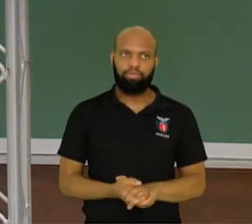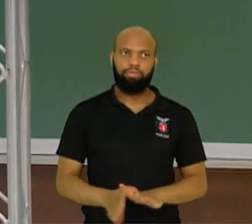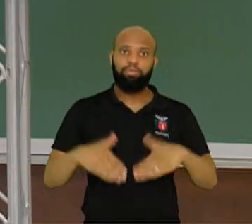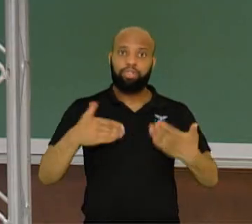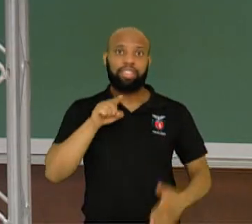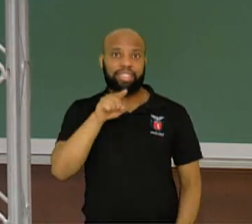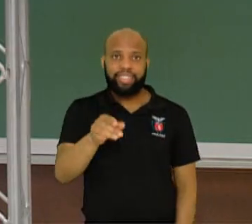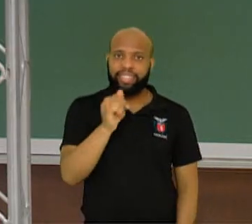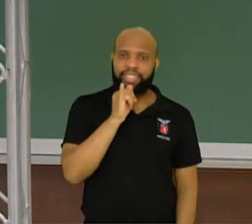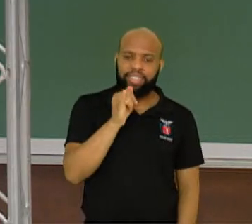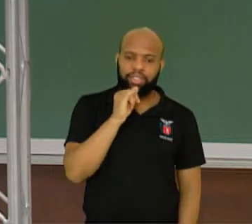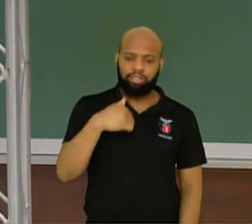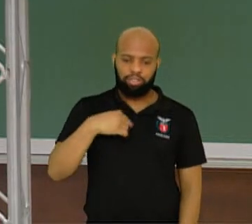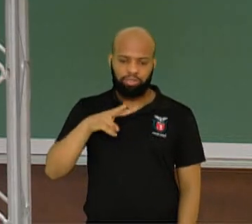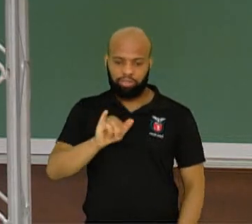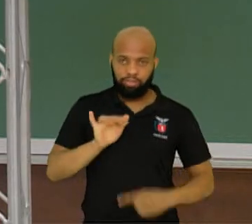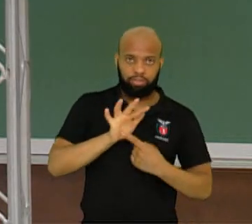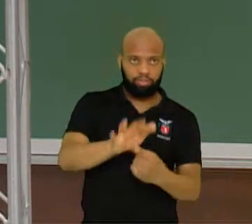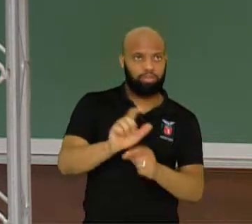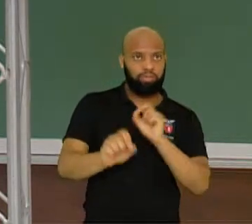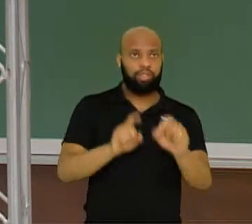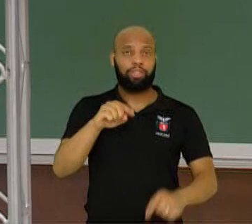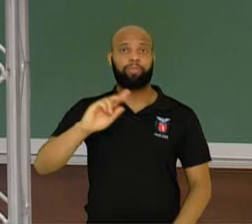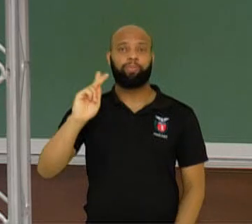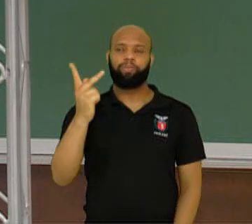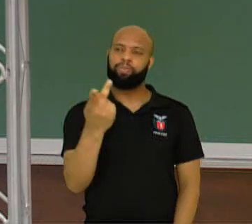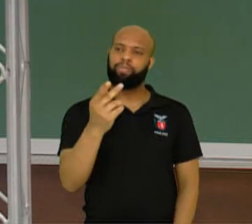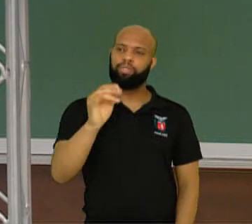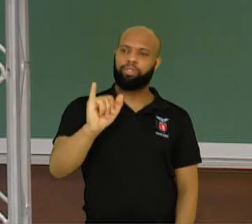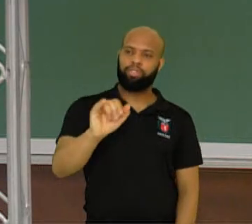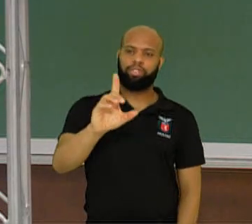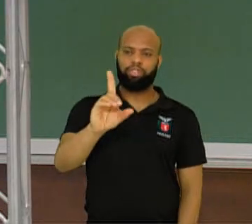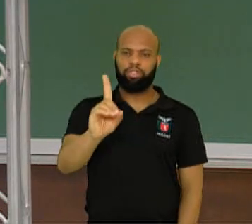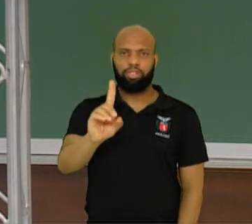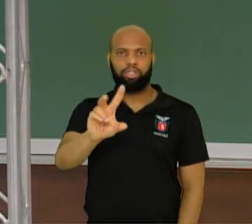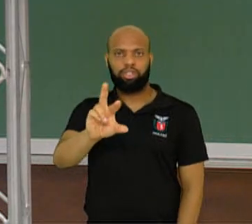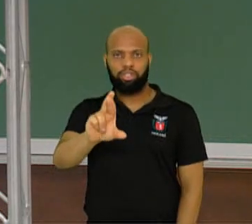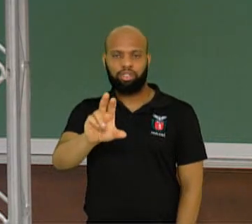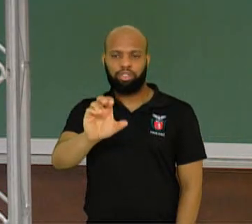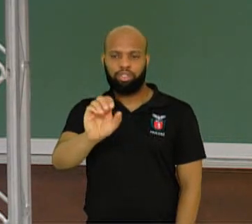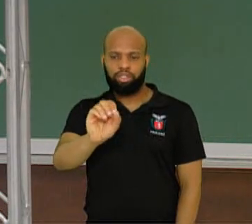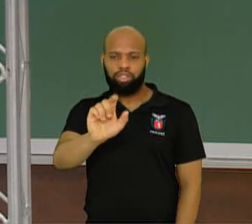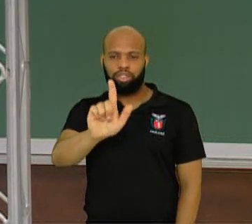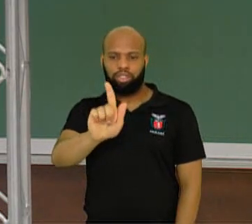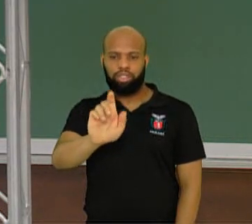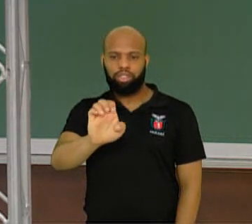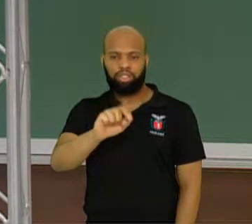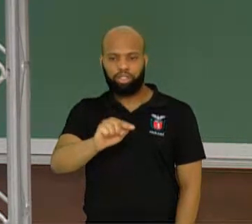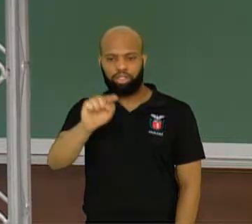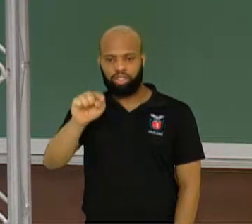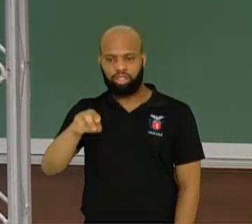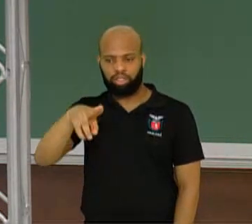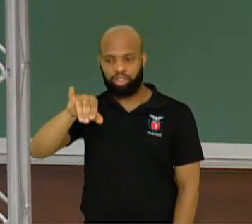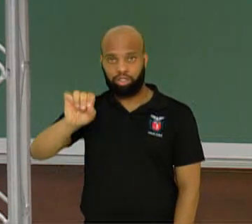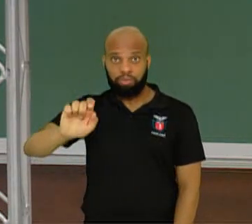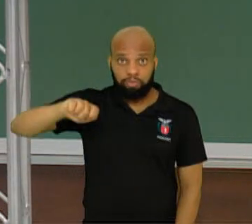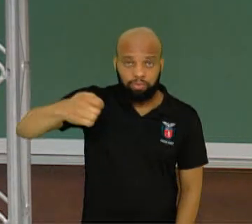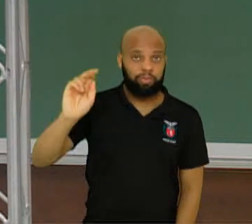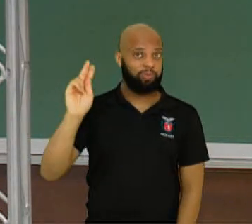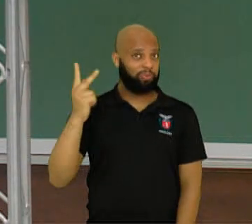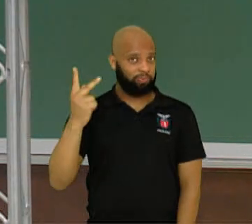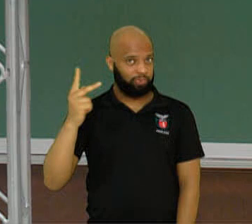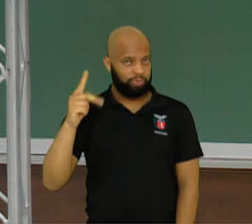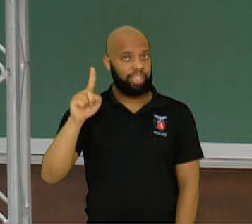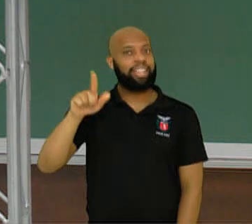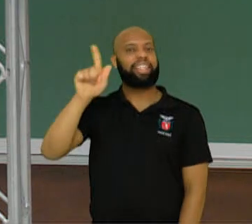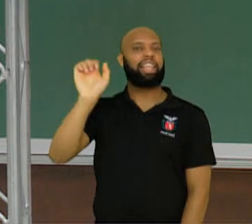esse exemplo que eu trago para vocês é o hidrogênio. É um gás que está presente na atmosfera, nós já estudamos sobre isso.